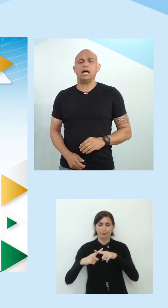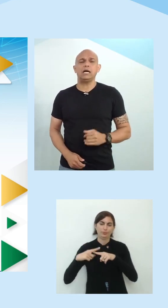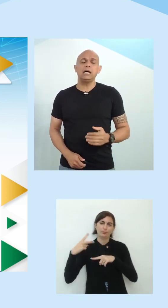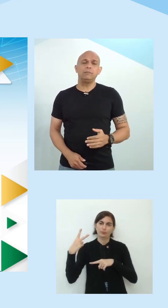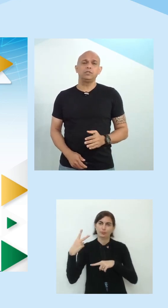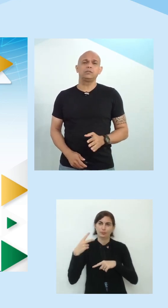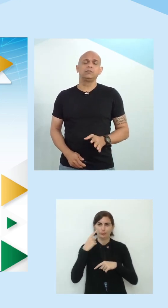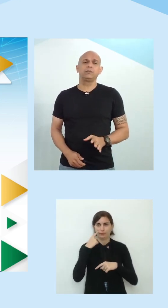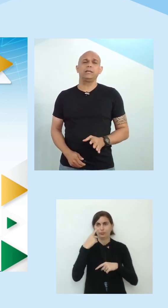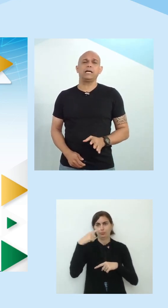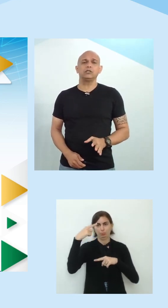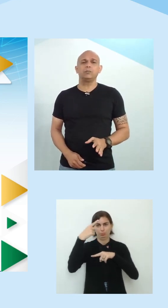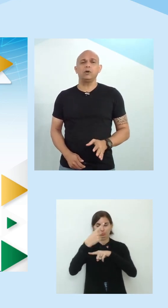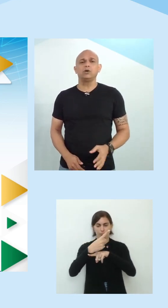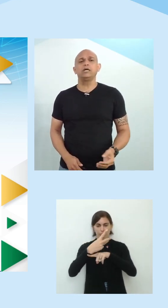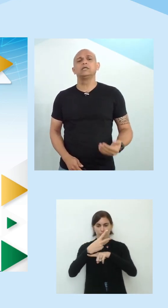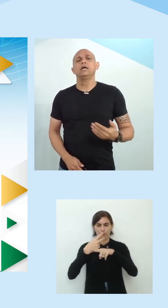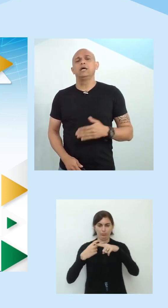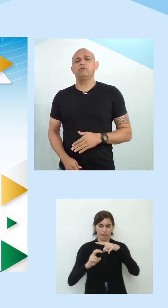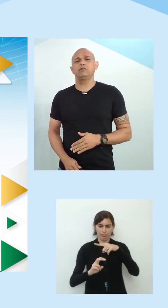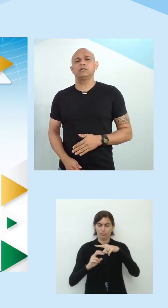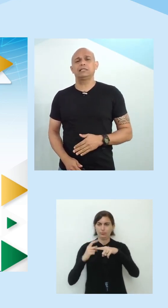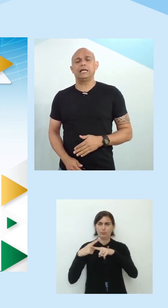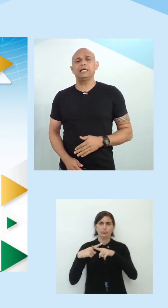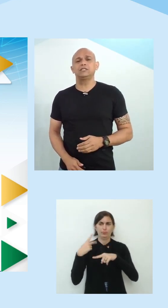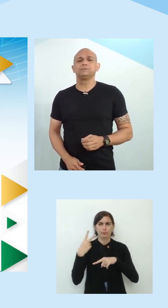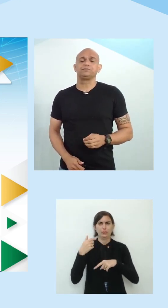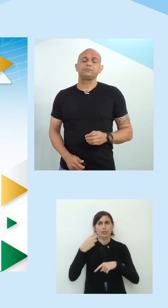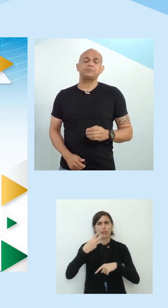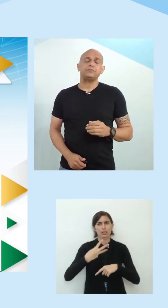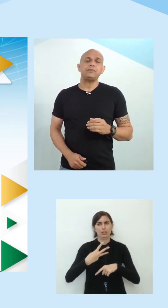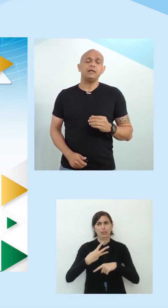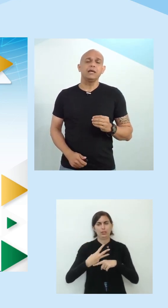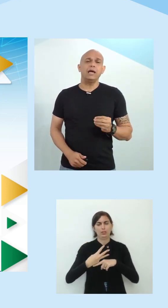2, tá? Ambos multiplicados por 2, eu vou ter